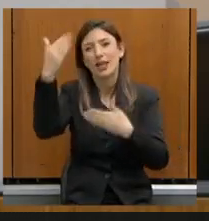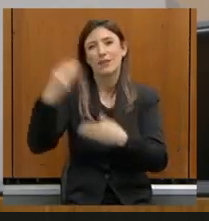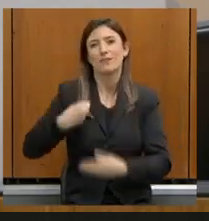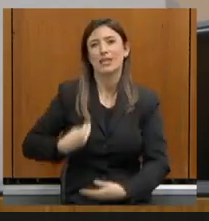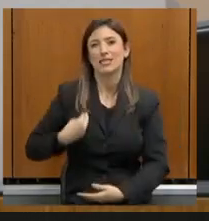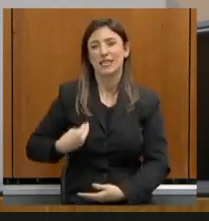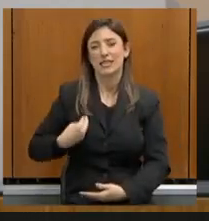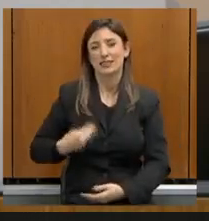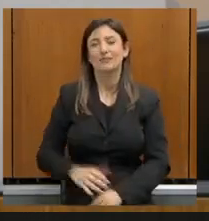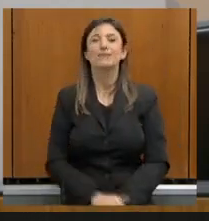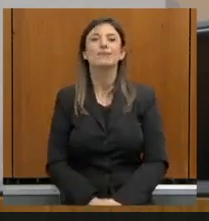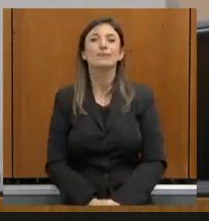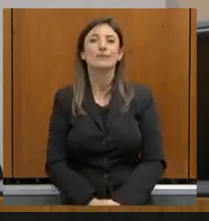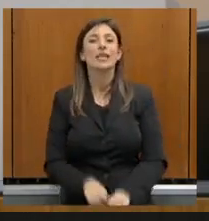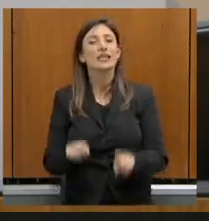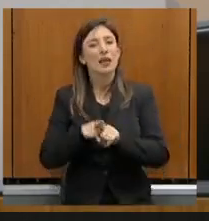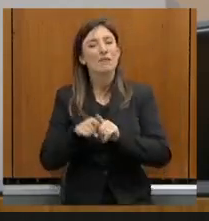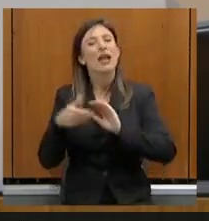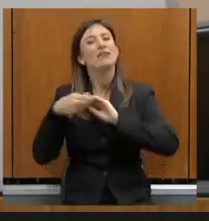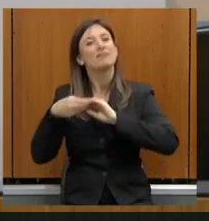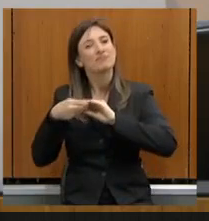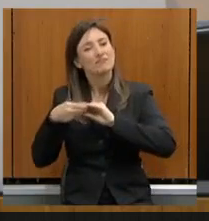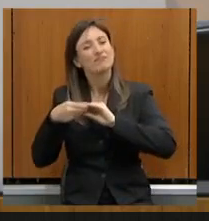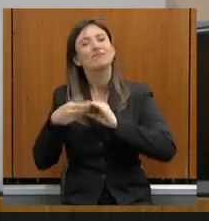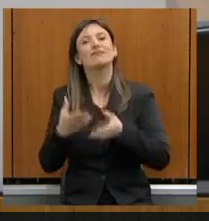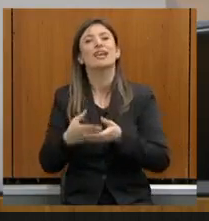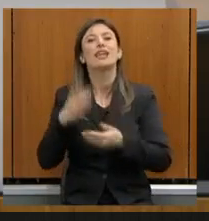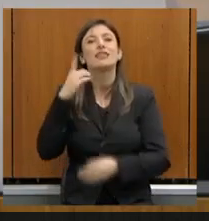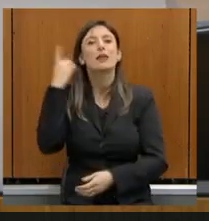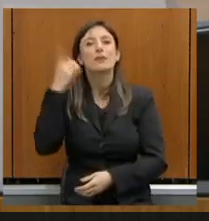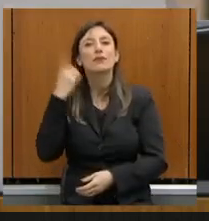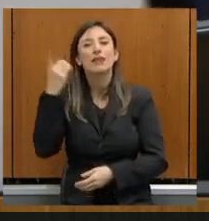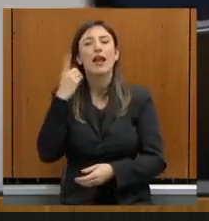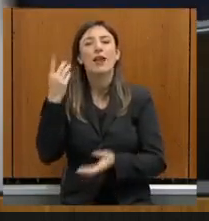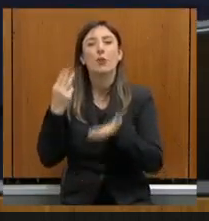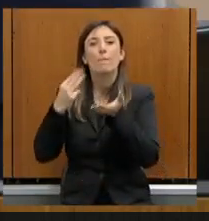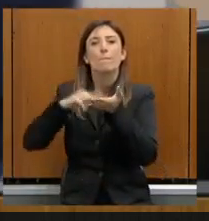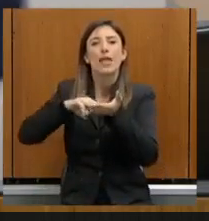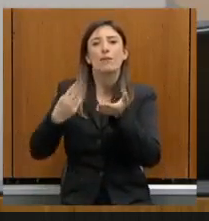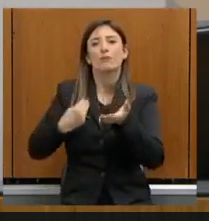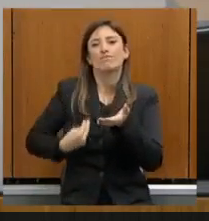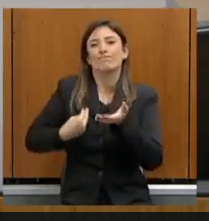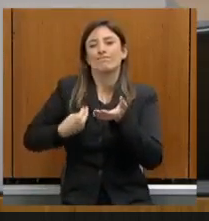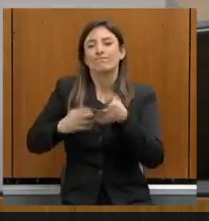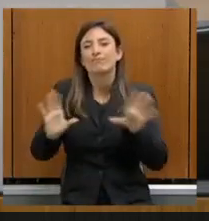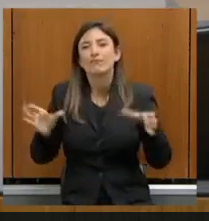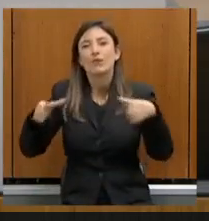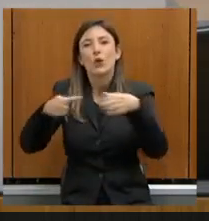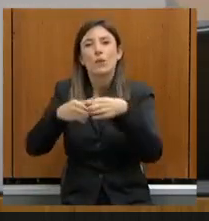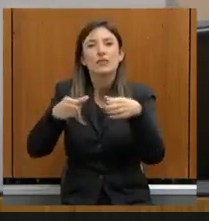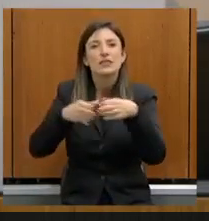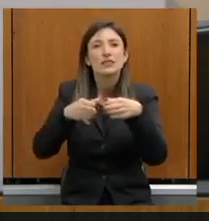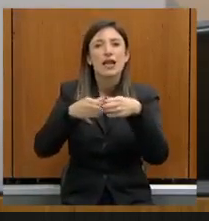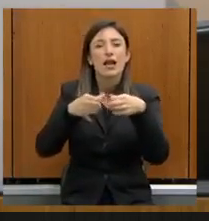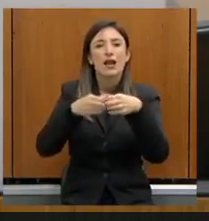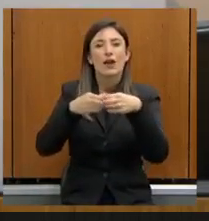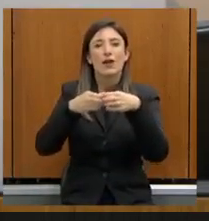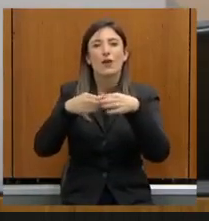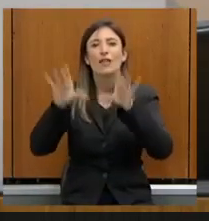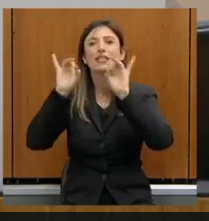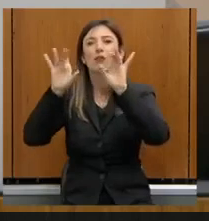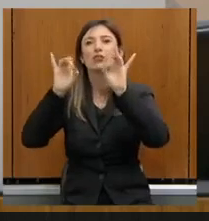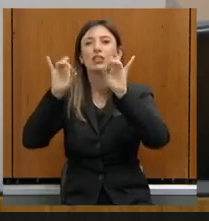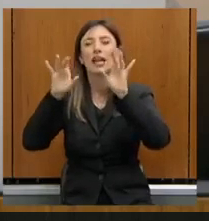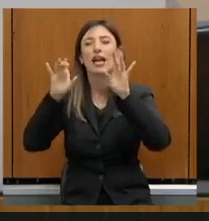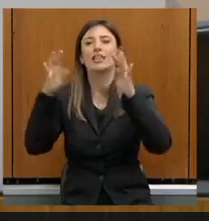os deputados, membros efetivos da Comissão Extraordinária de